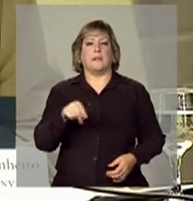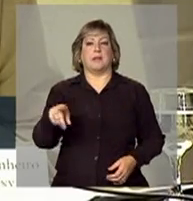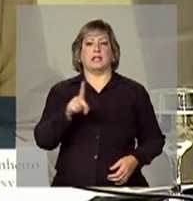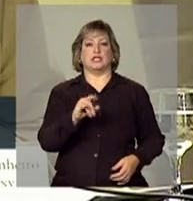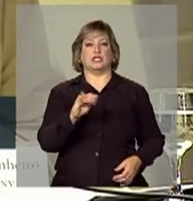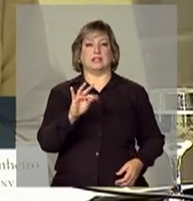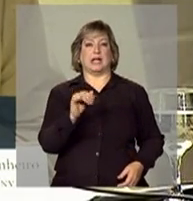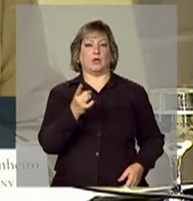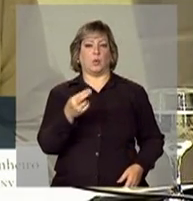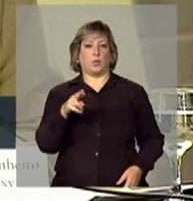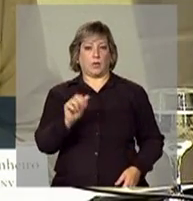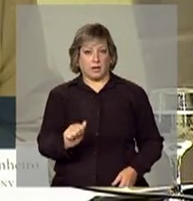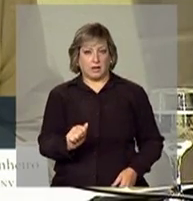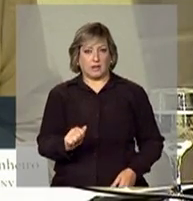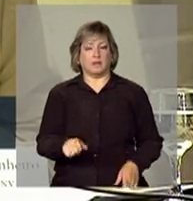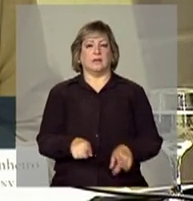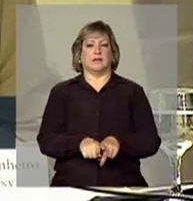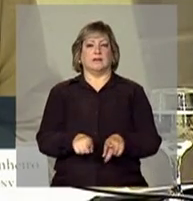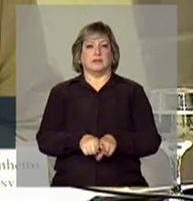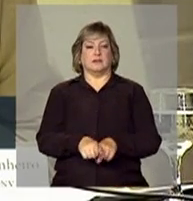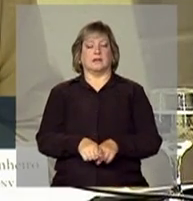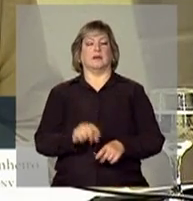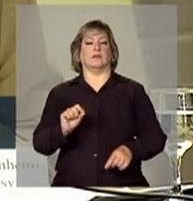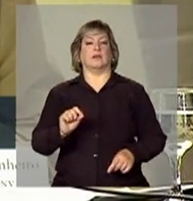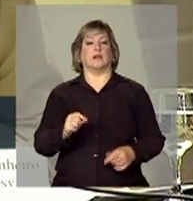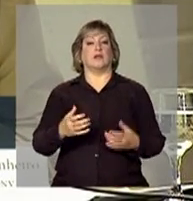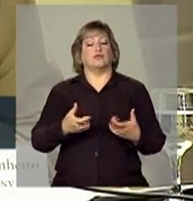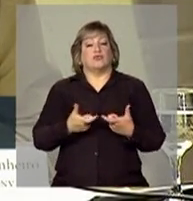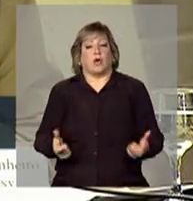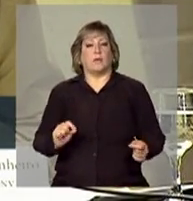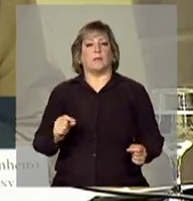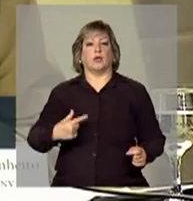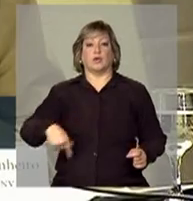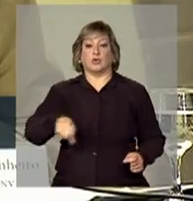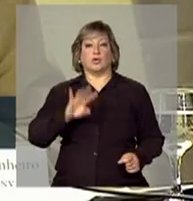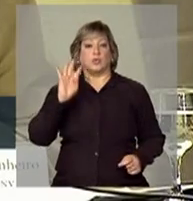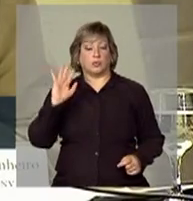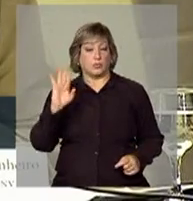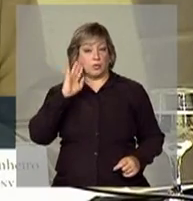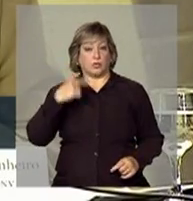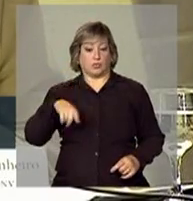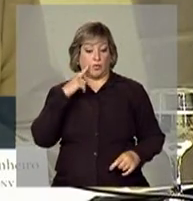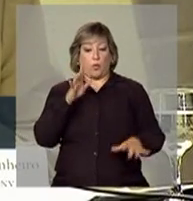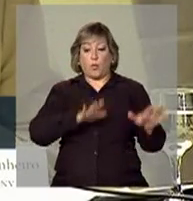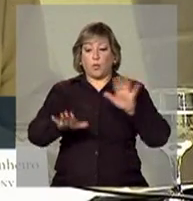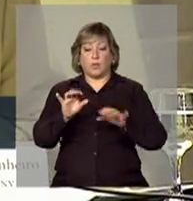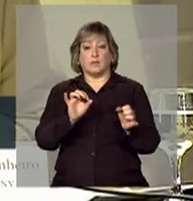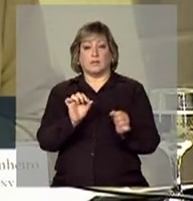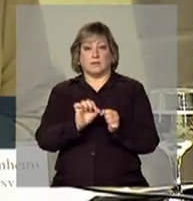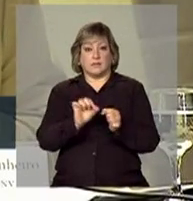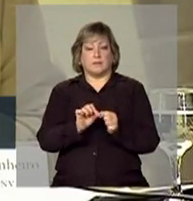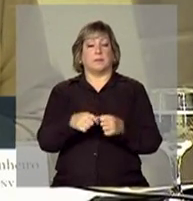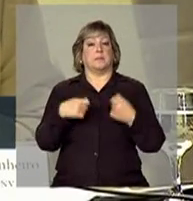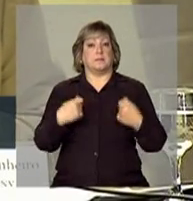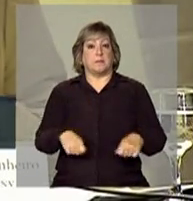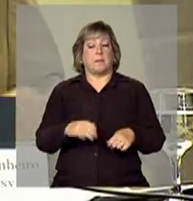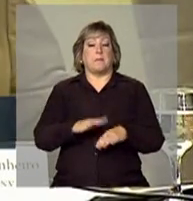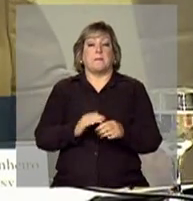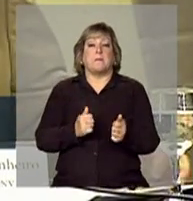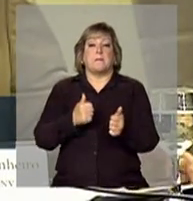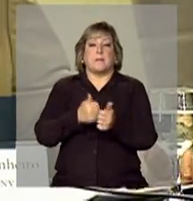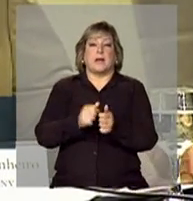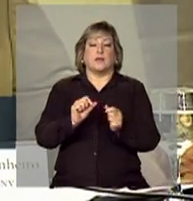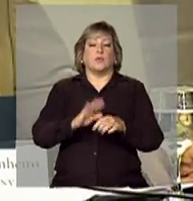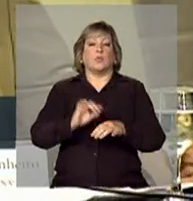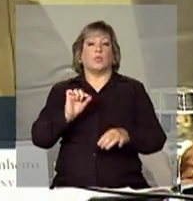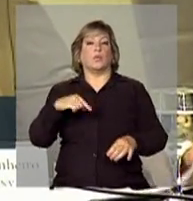engane, graças a todo o cuidado que nós estamos fazendo no sentido de preparar os nossos casos, estaremos mais perto do que nunca